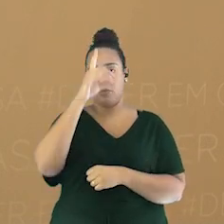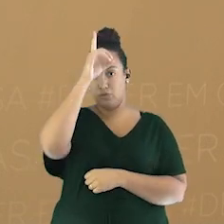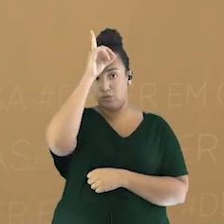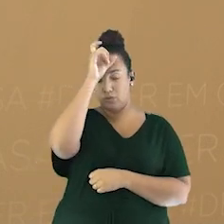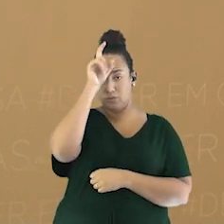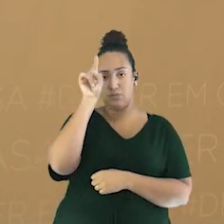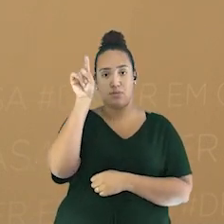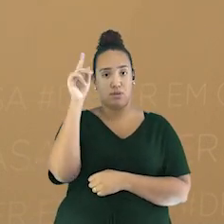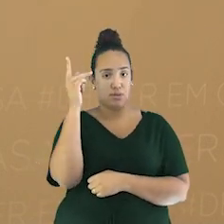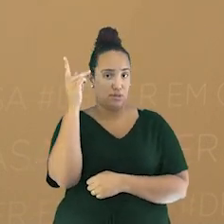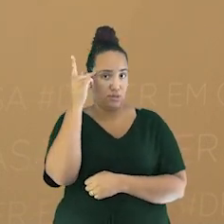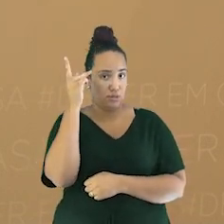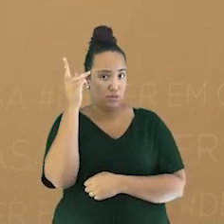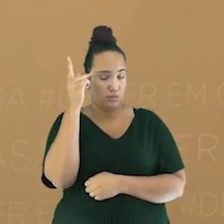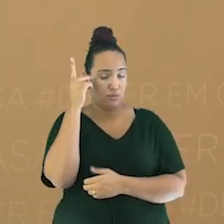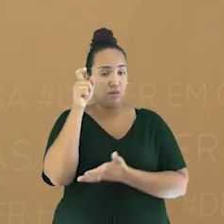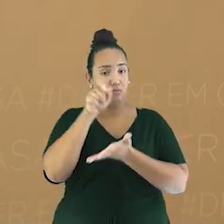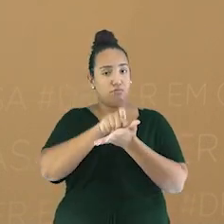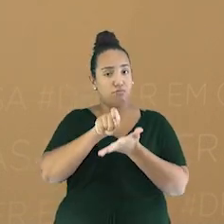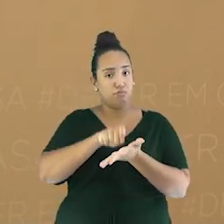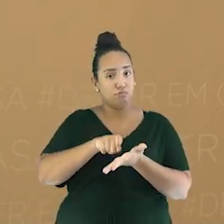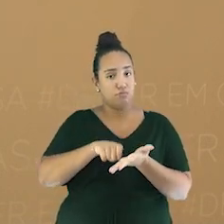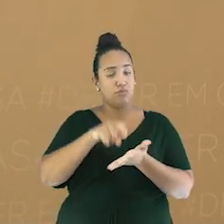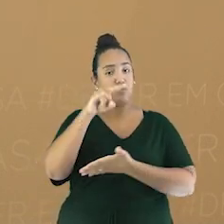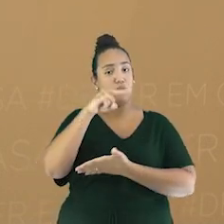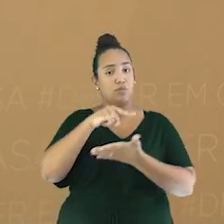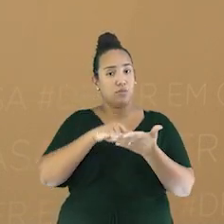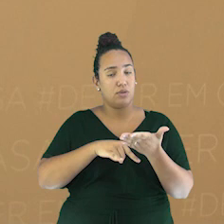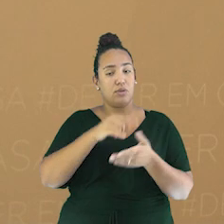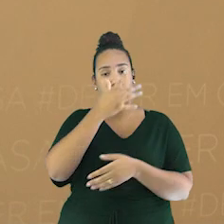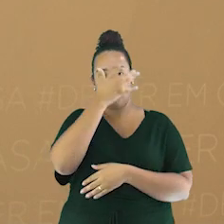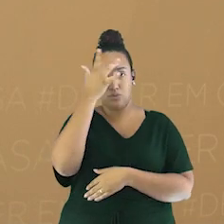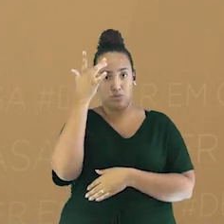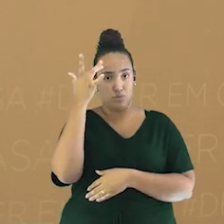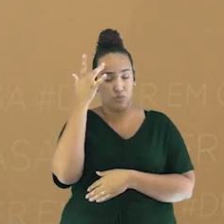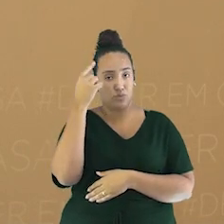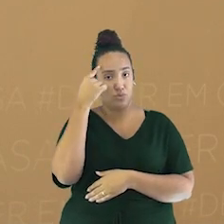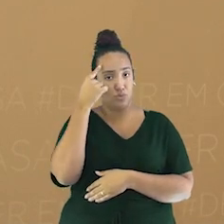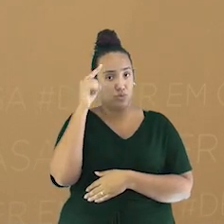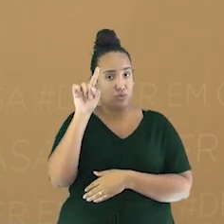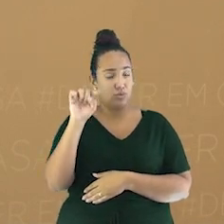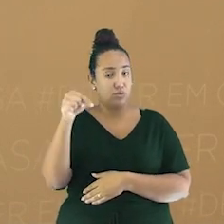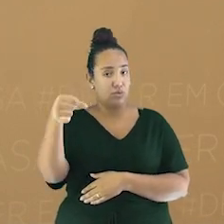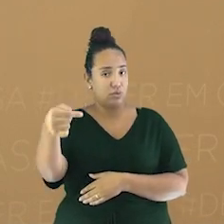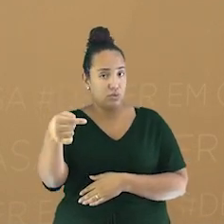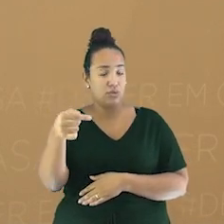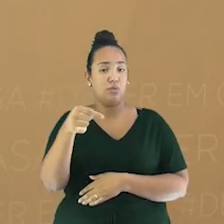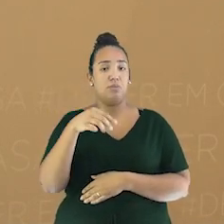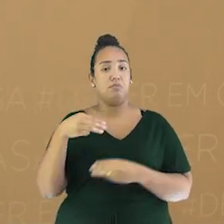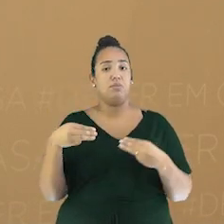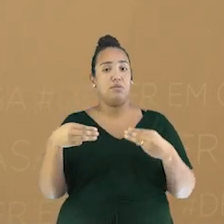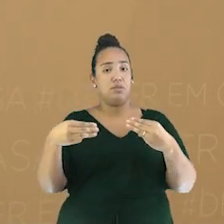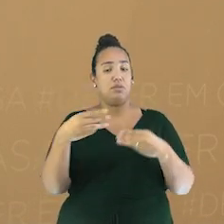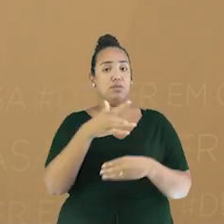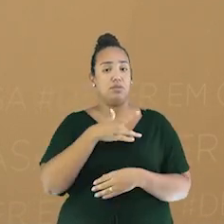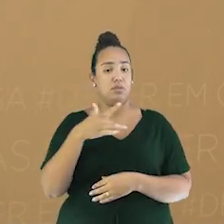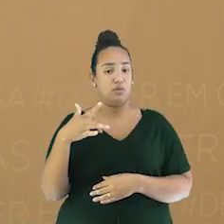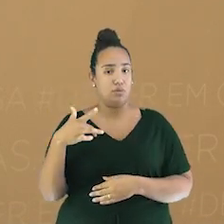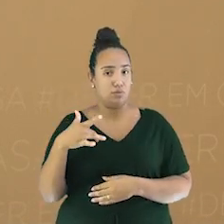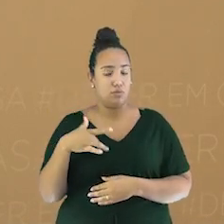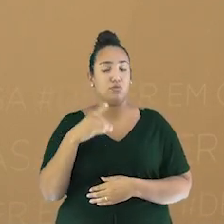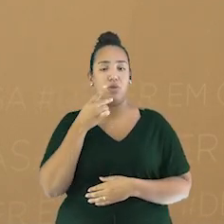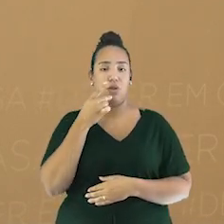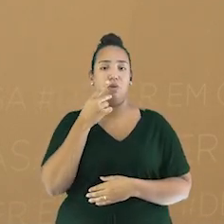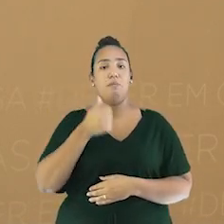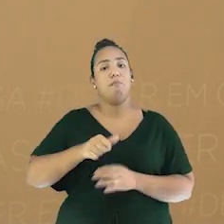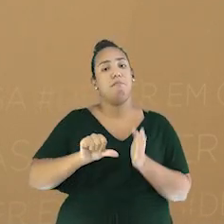Einstein que registrou a notificação daquele que no dia seguinte, pelo Ministério da Saúde, seria confirmado como o